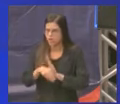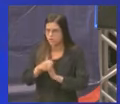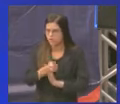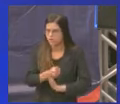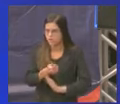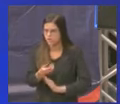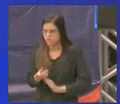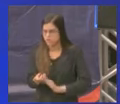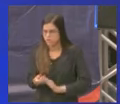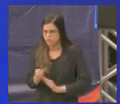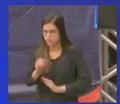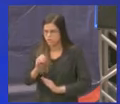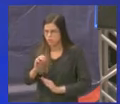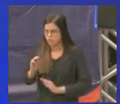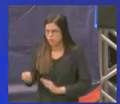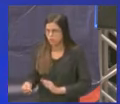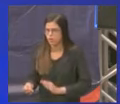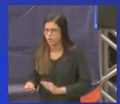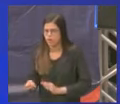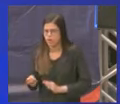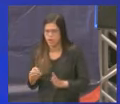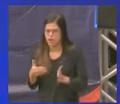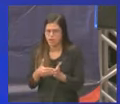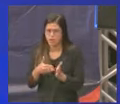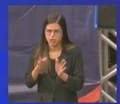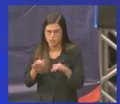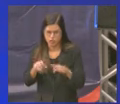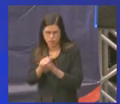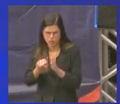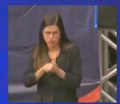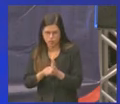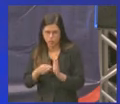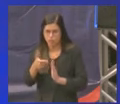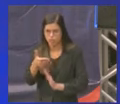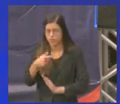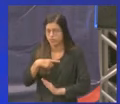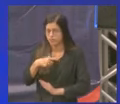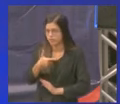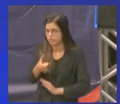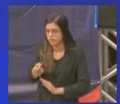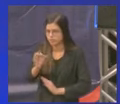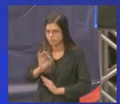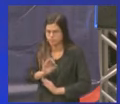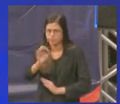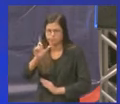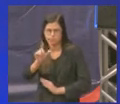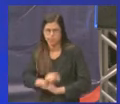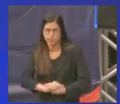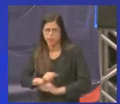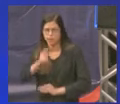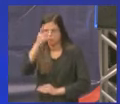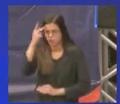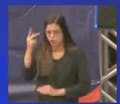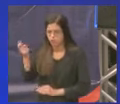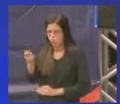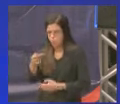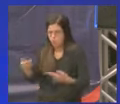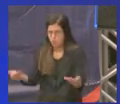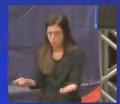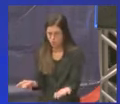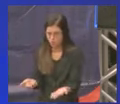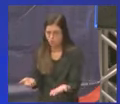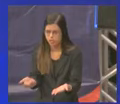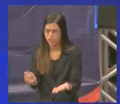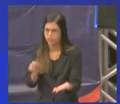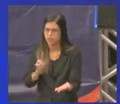160 milhões. Até o final do século. Ou seja, no final do século a gente vai ter 20% menos pessoas do que a gente tem hoje. Então a gente